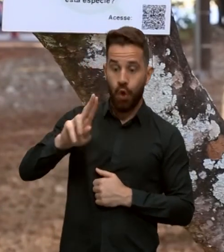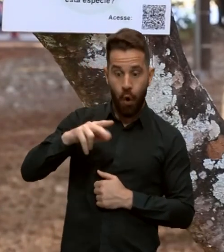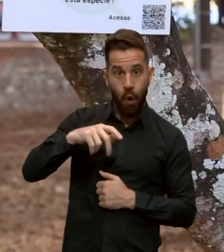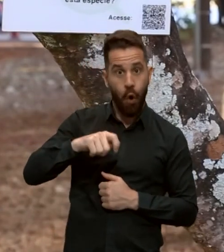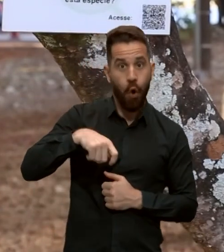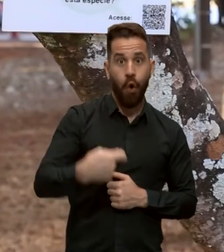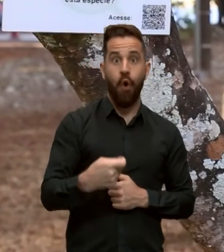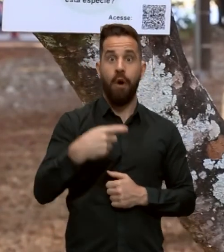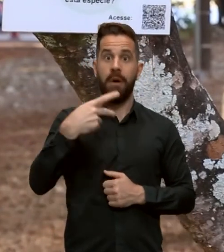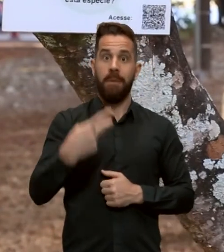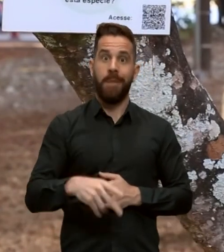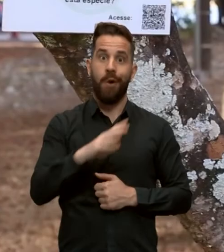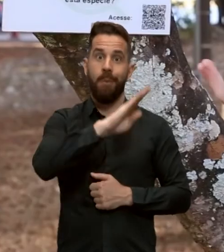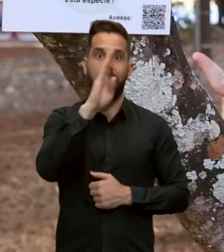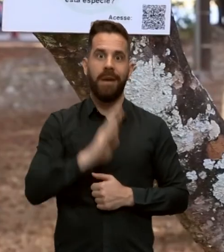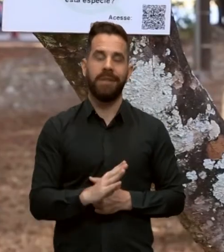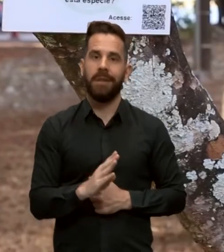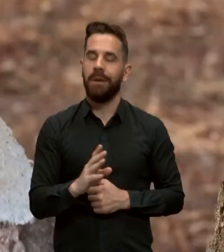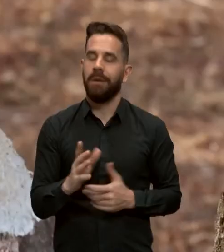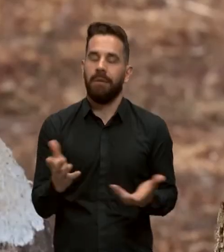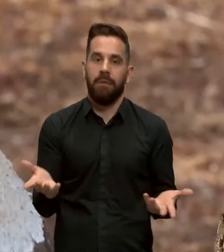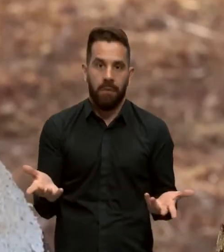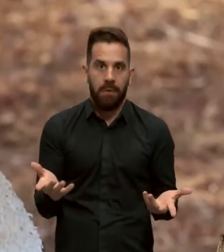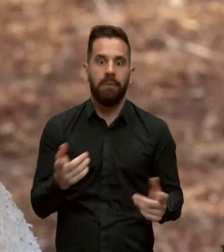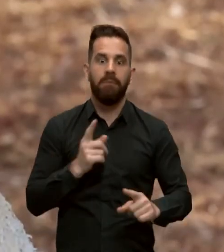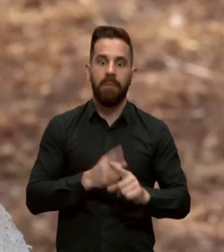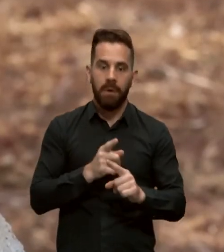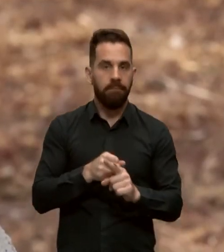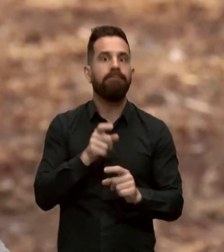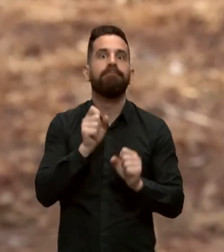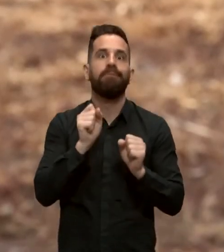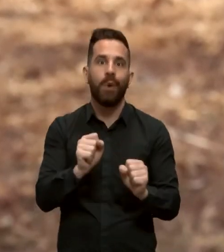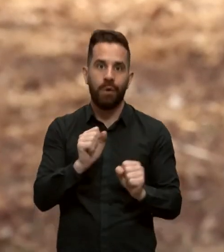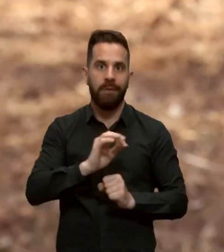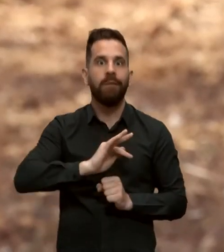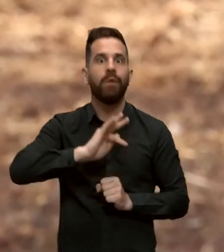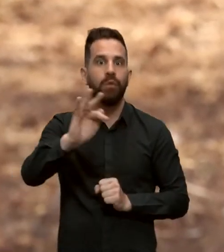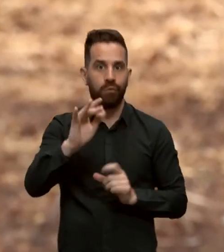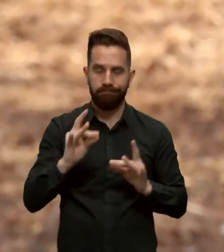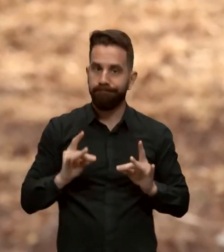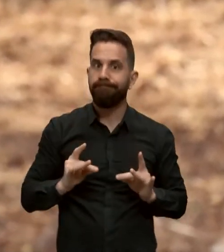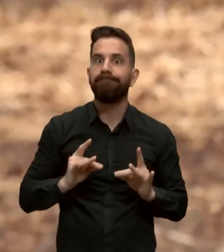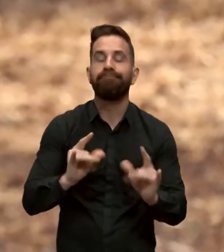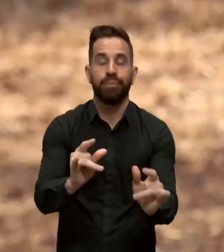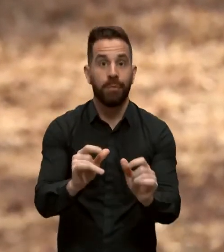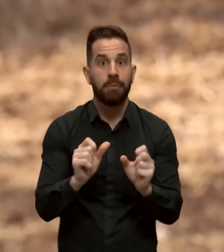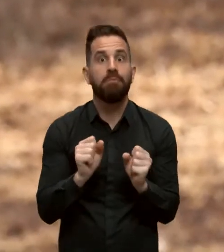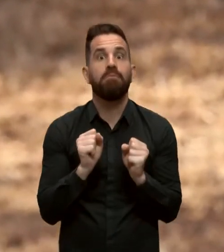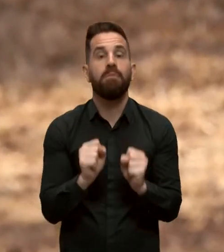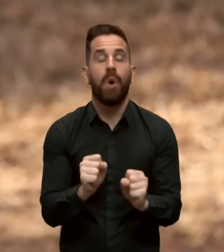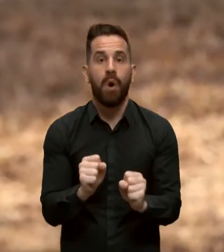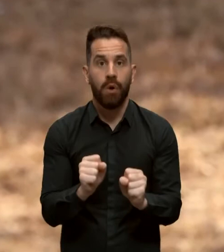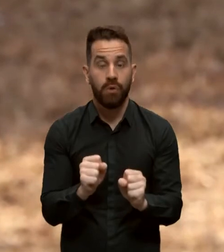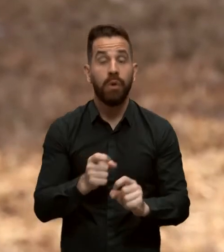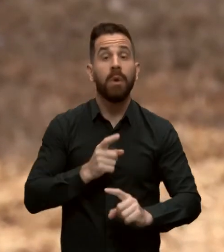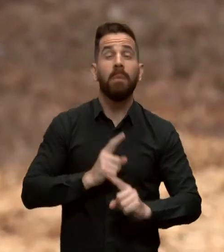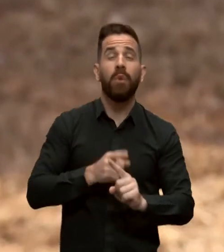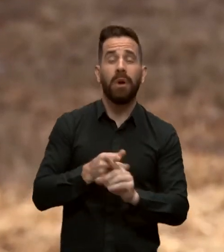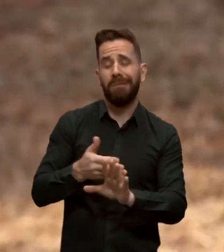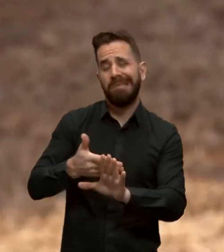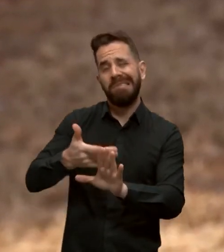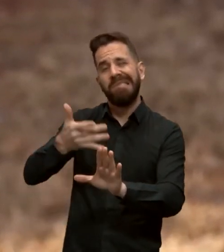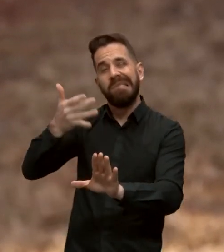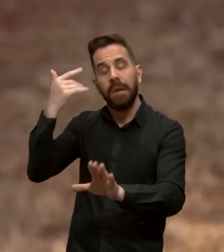mais icônico de espécie ameaçada, porque hoje o pau-brasil se encontra em perigo de extinção, justamente porque foi uma das primeiras